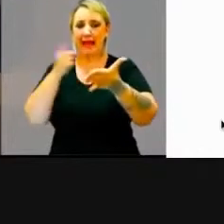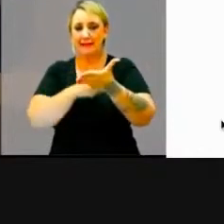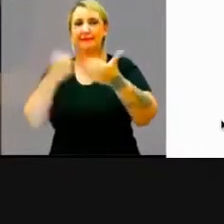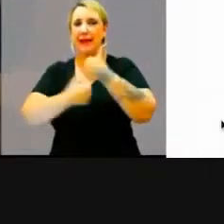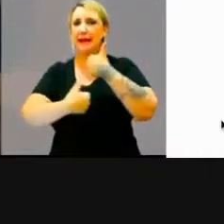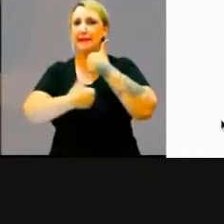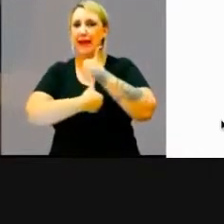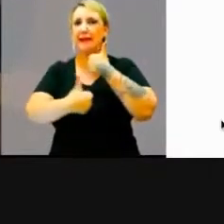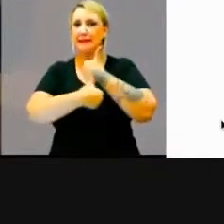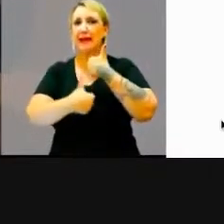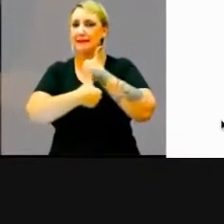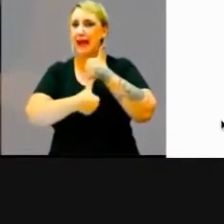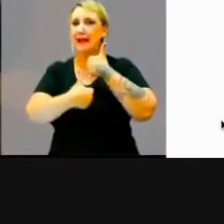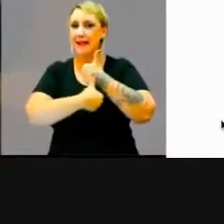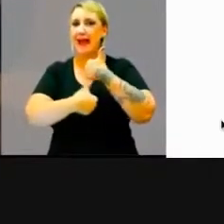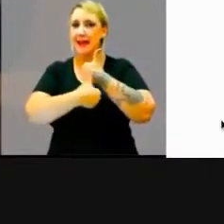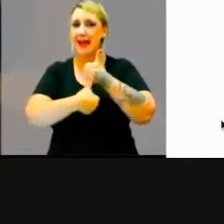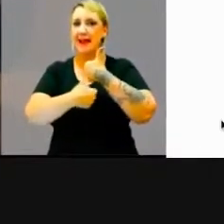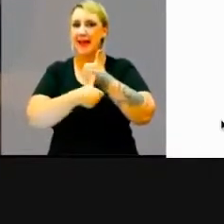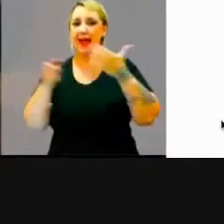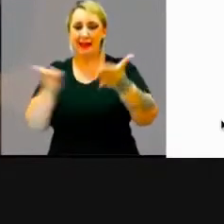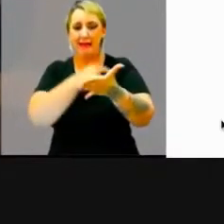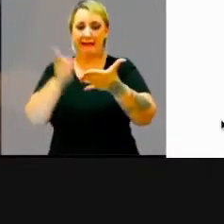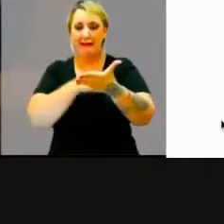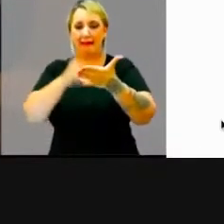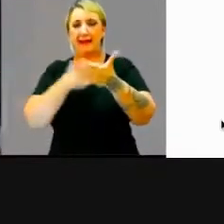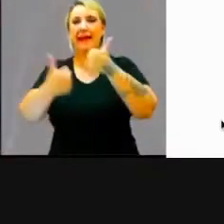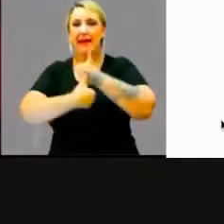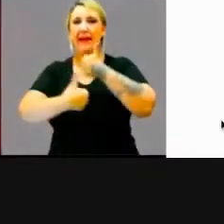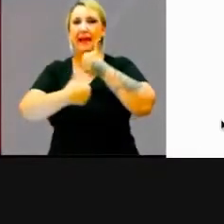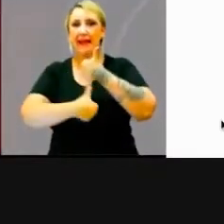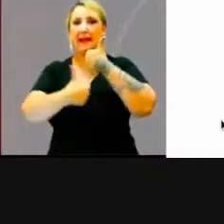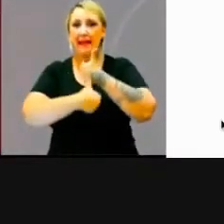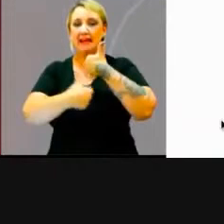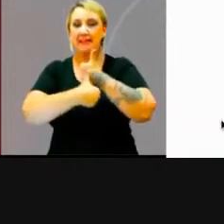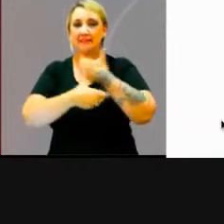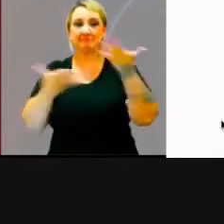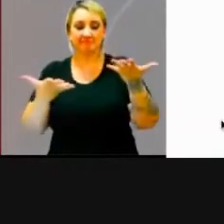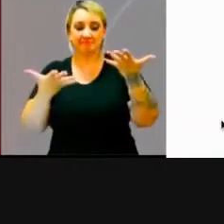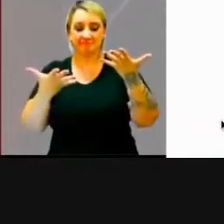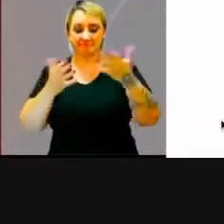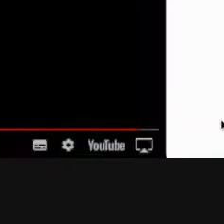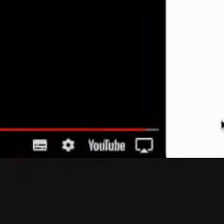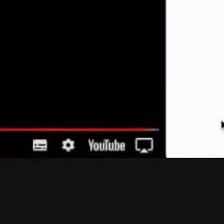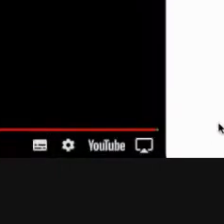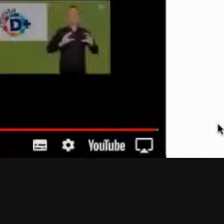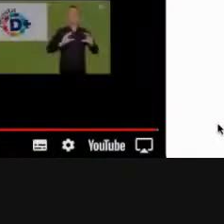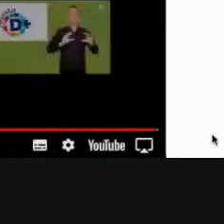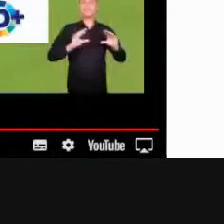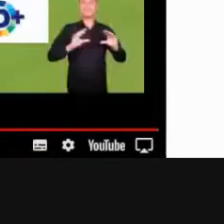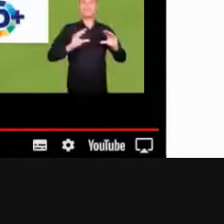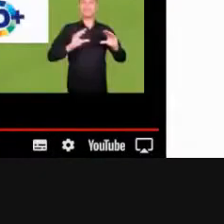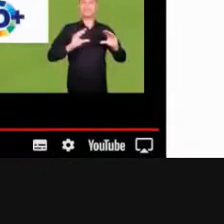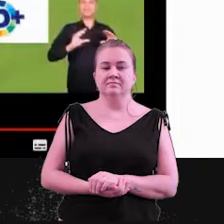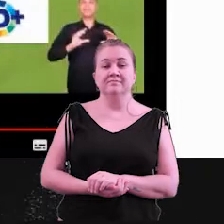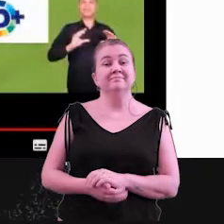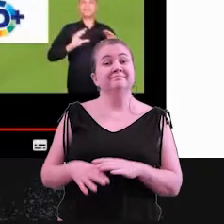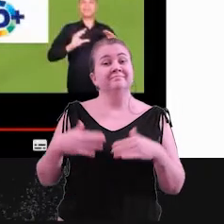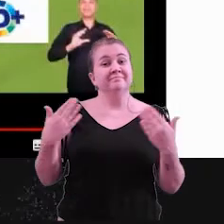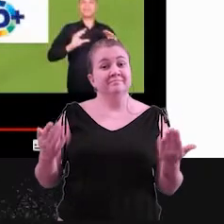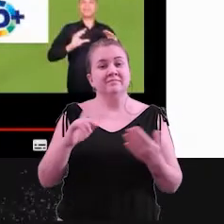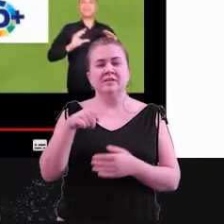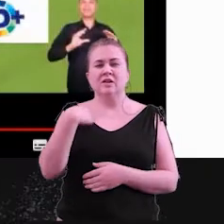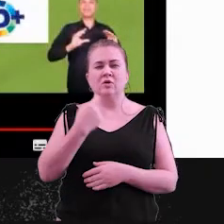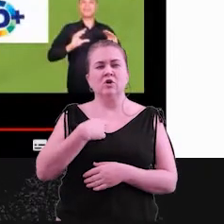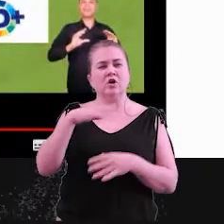dar uns beijos em alguns conhecidos que conheceram em aplicativos. Vamos ajudá-los. Logotipo do movimento Web para Todos. nwpt.com.br. Então,